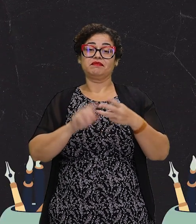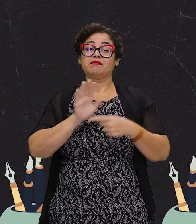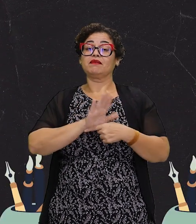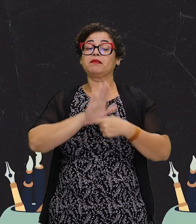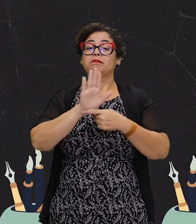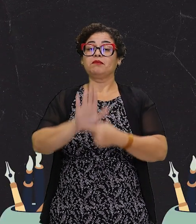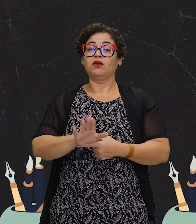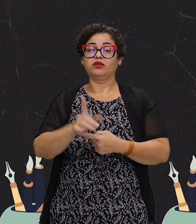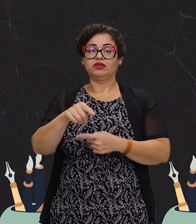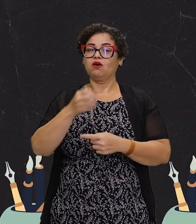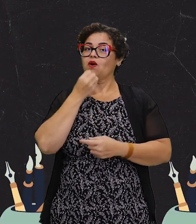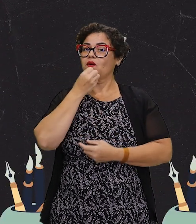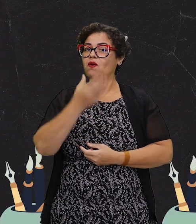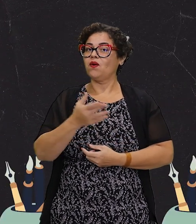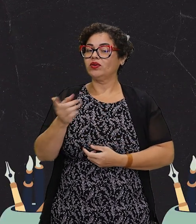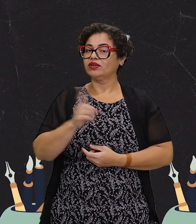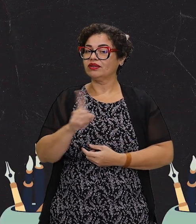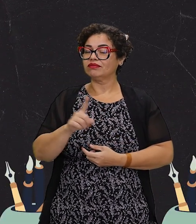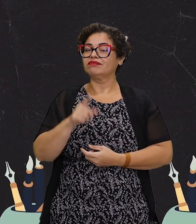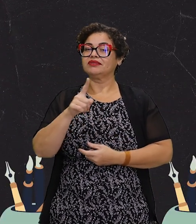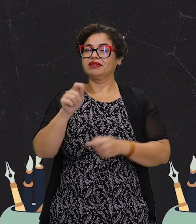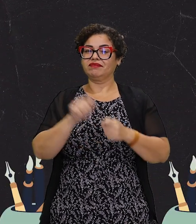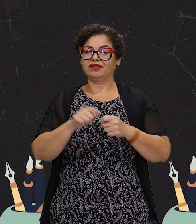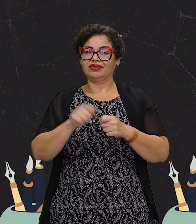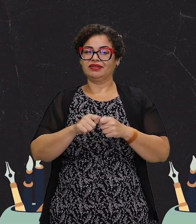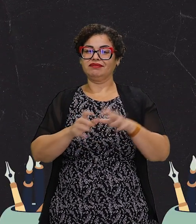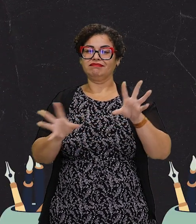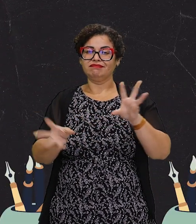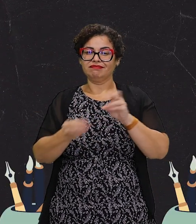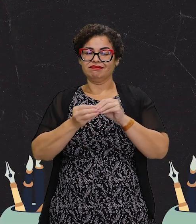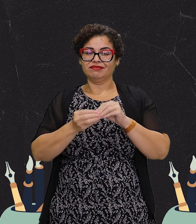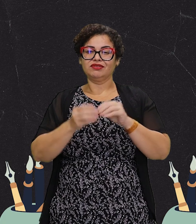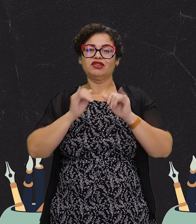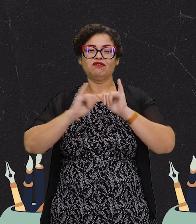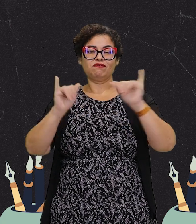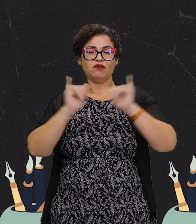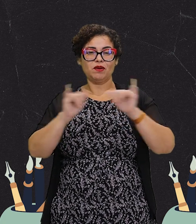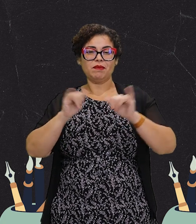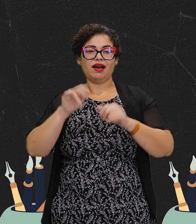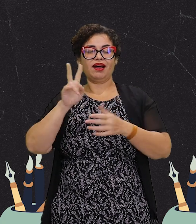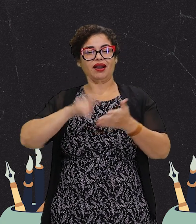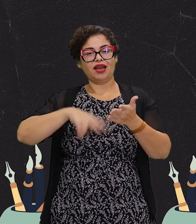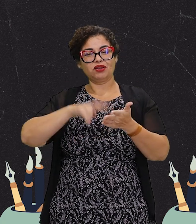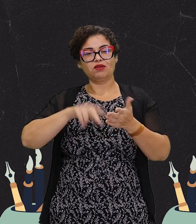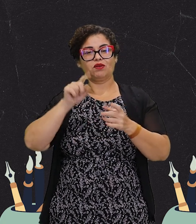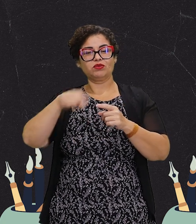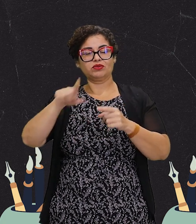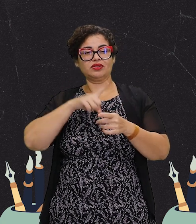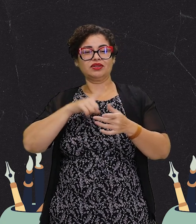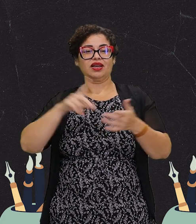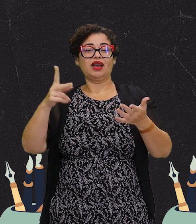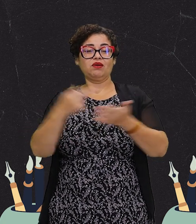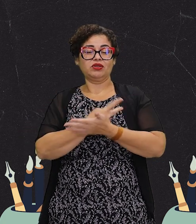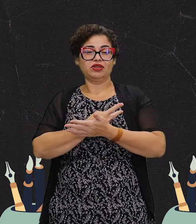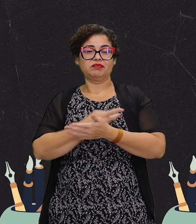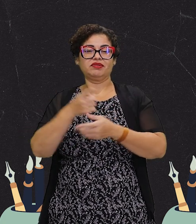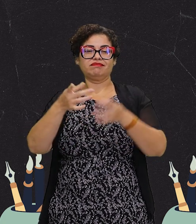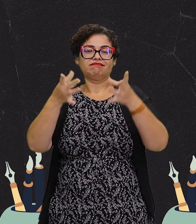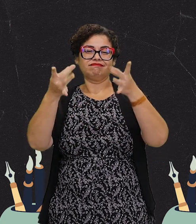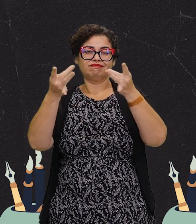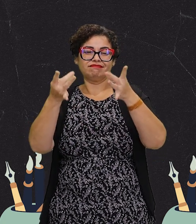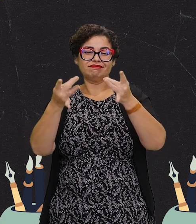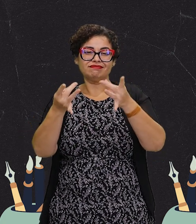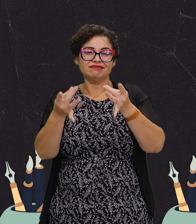Terceiro, mostre, não conte. Em vez de simplesmente informar o leitor sobre os